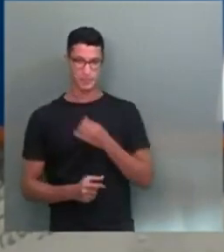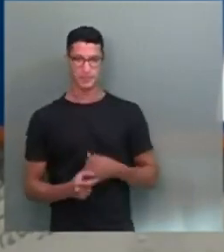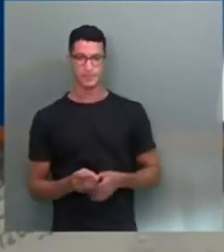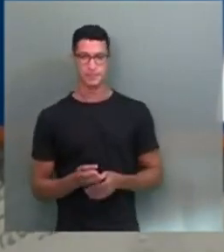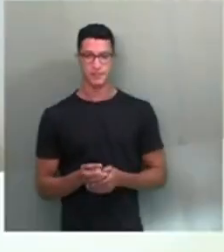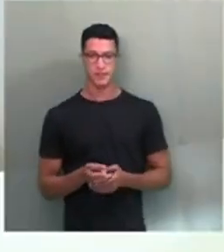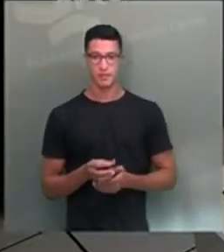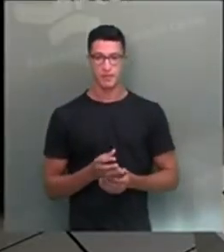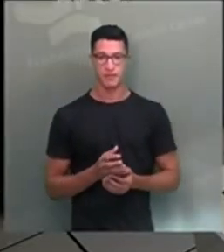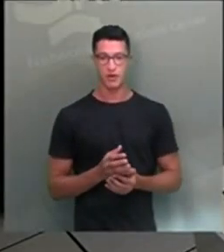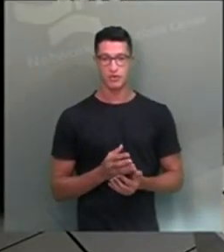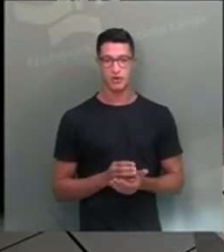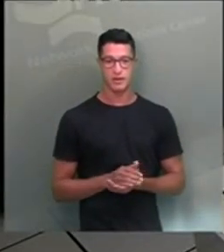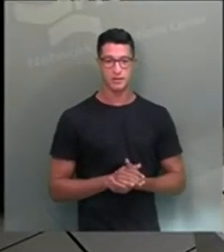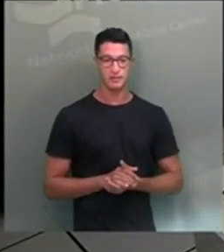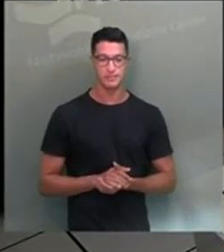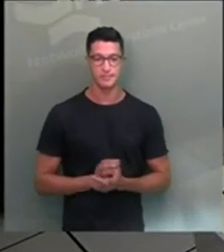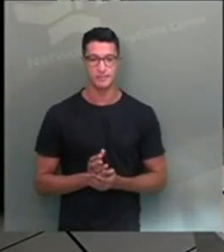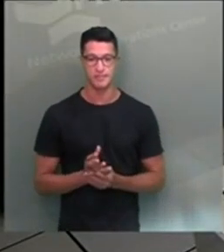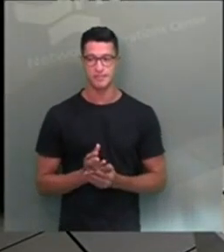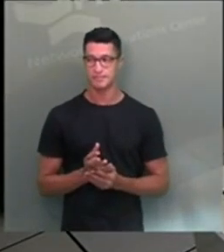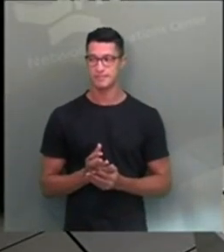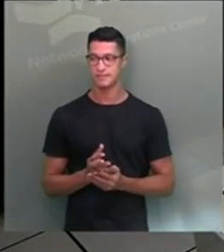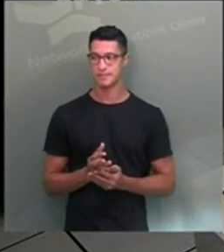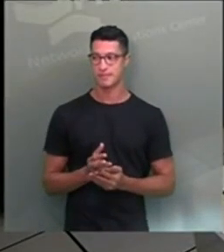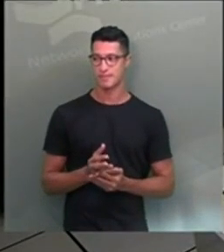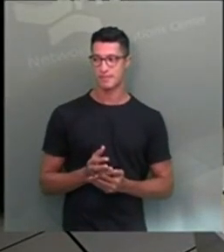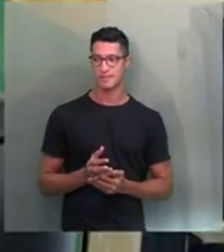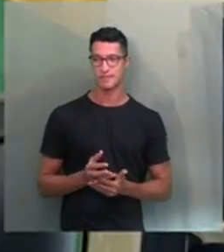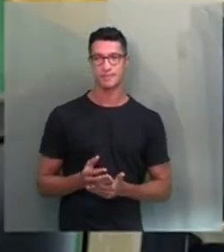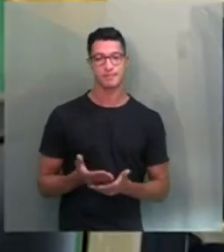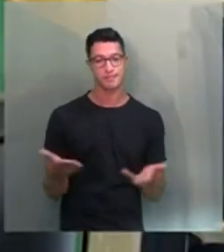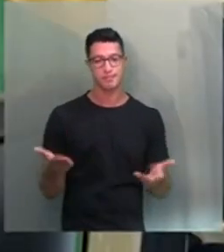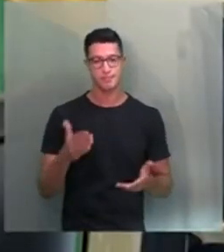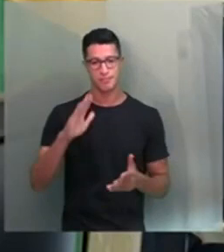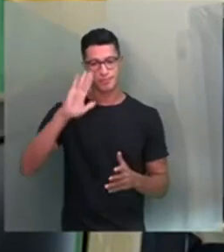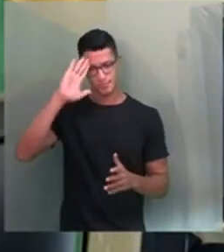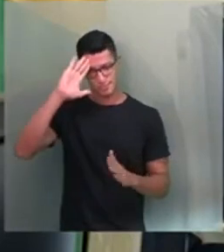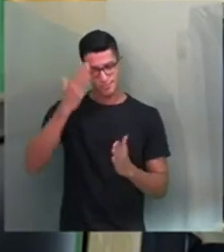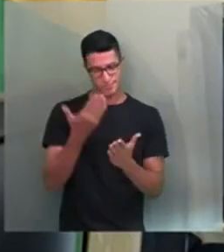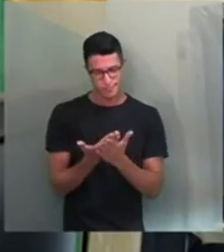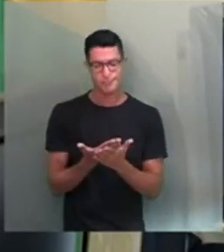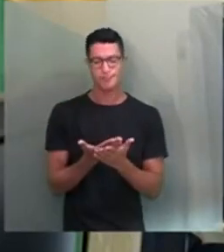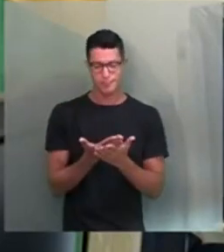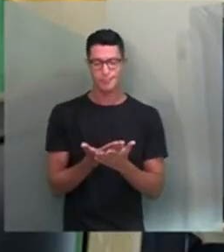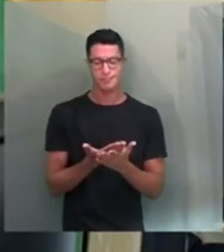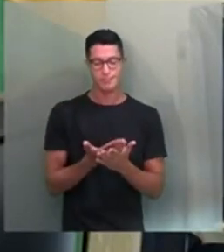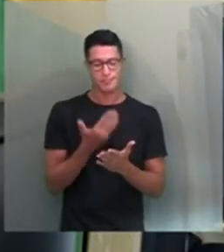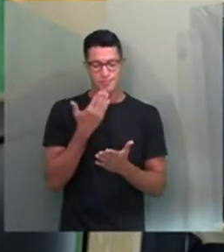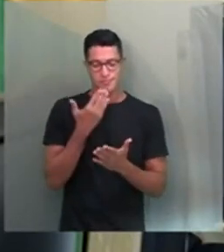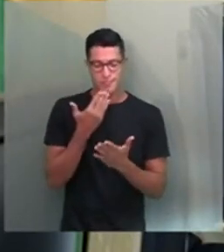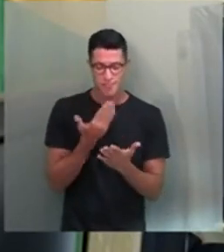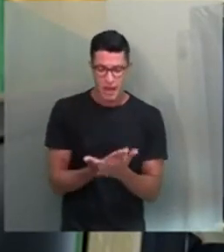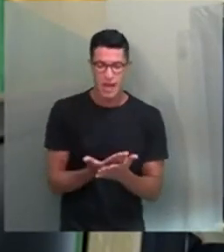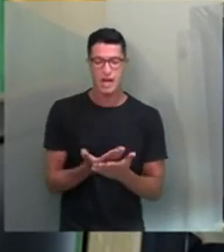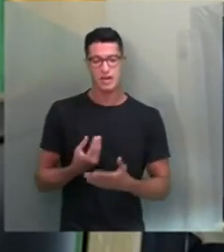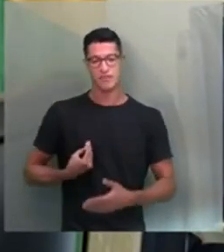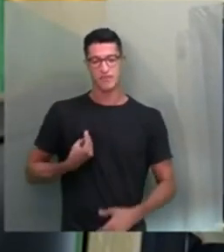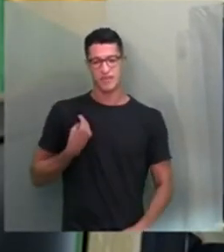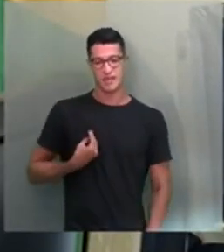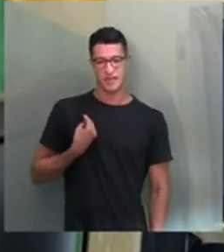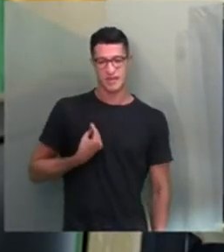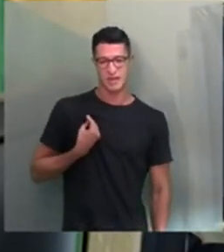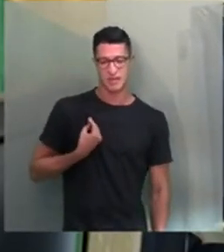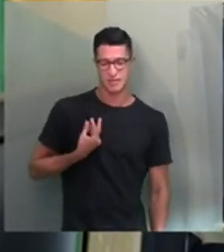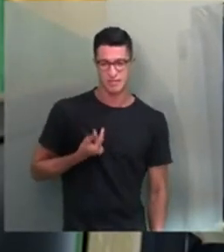Não há o que perdoar, senhor Silvio. Há o que admirar por sua história de vida e dedicação a todo o trabalho e à vida